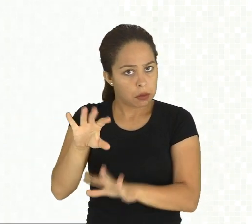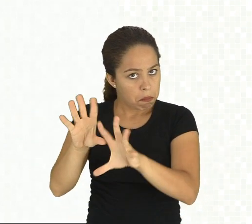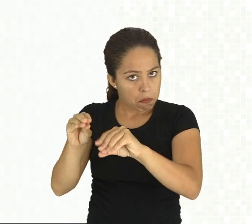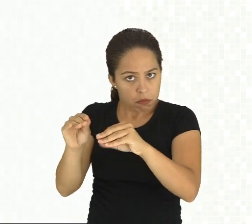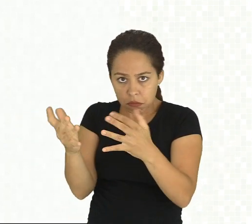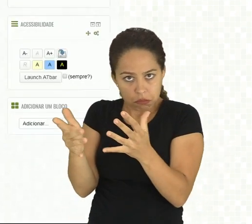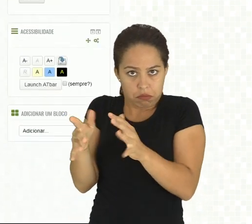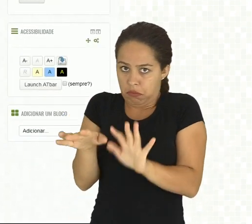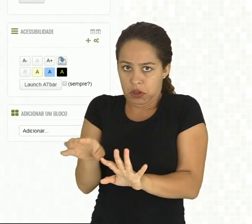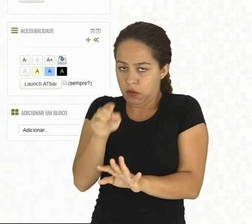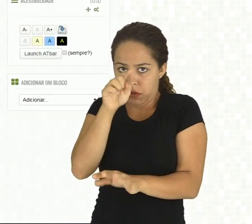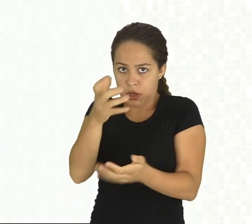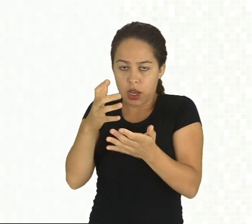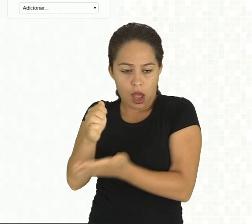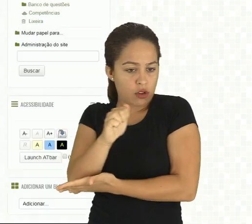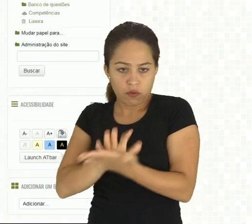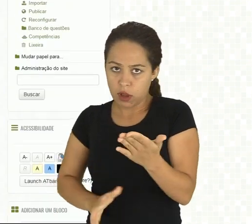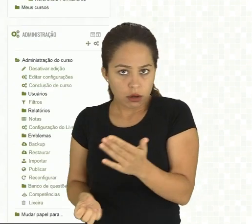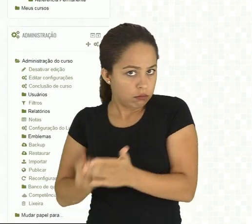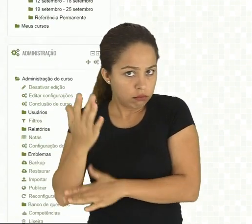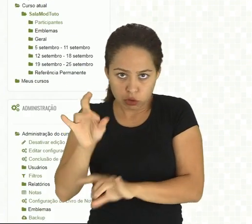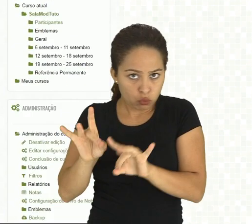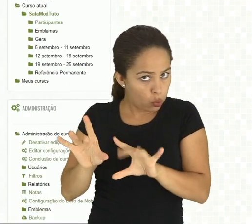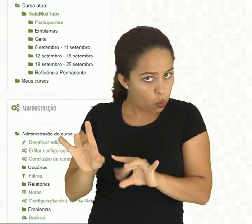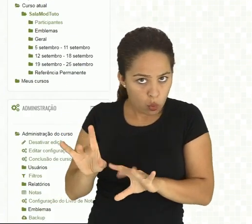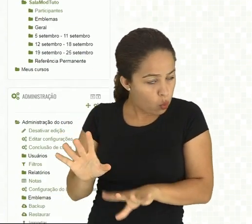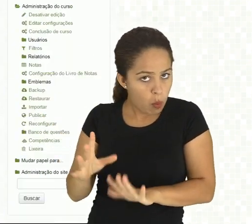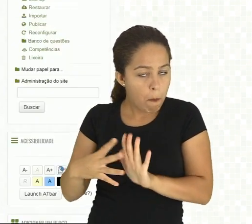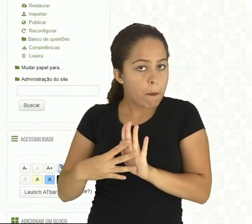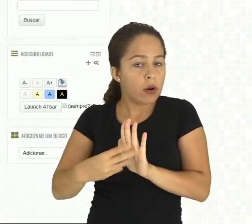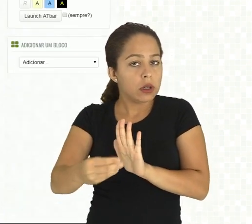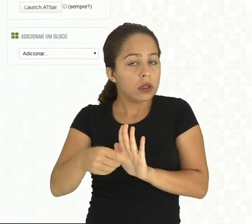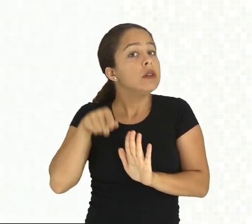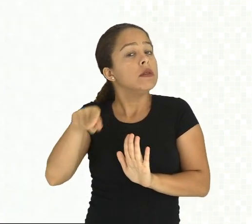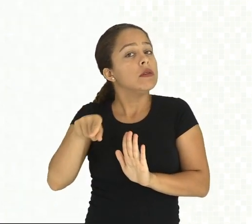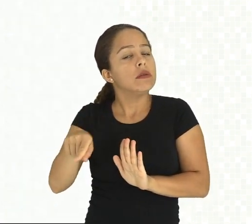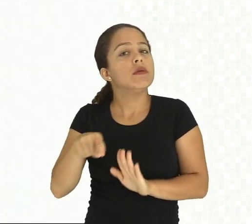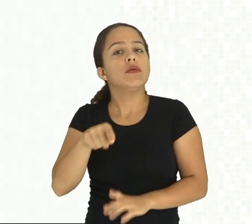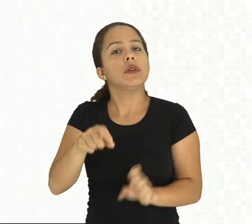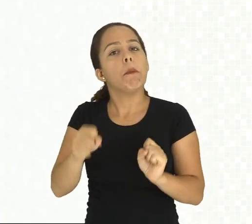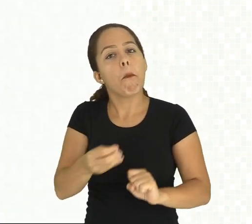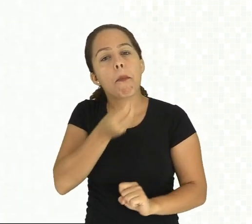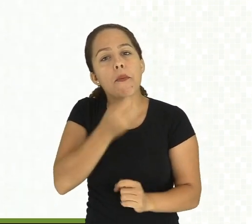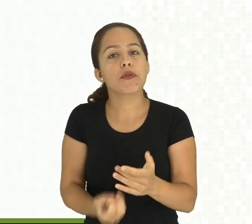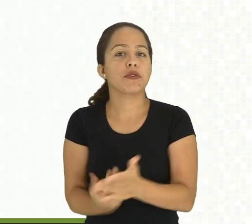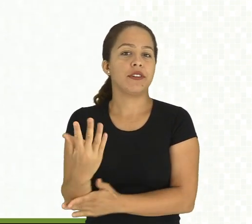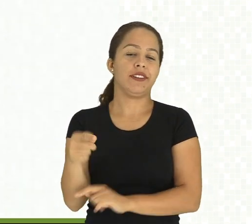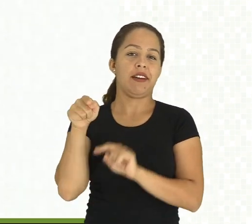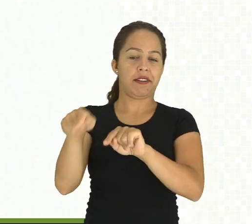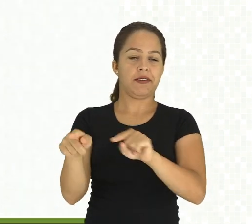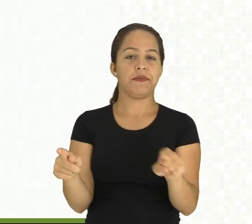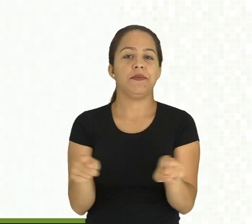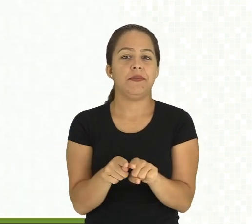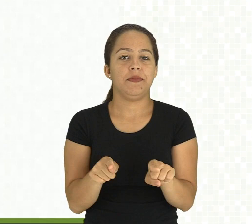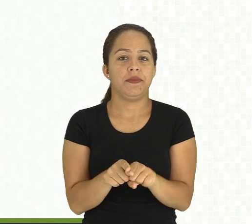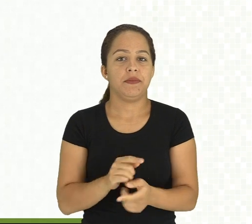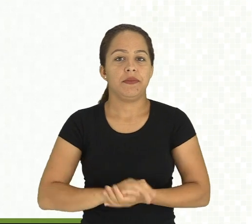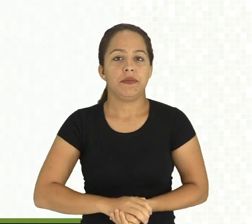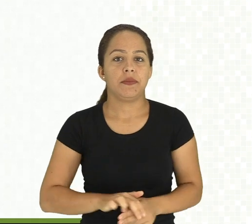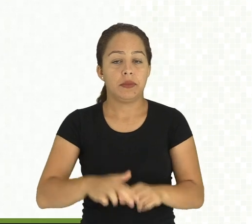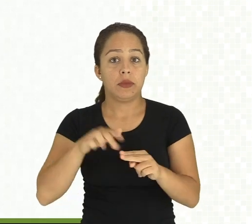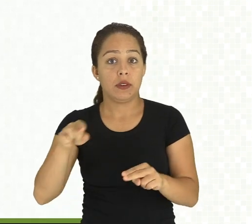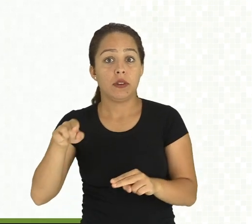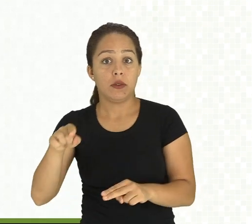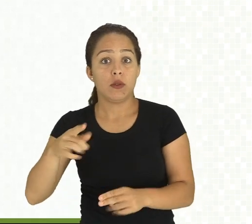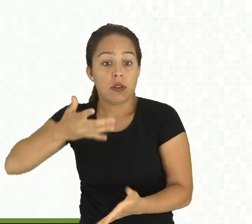queira mexer em nada disso você só quer criar tarefa no modelo padrão você pode criar assim também então quando você